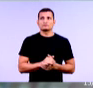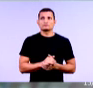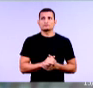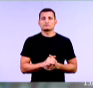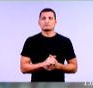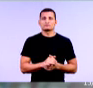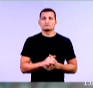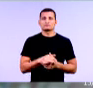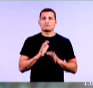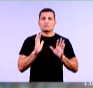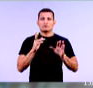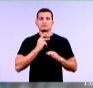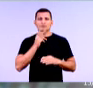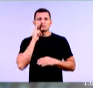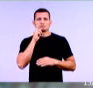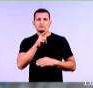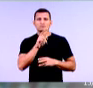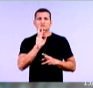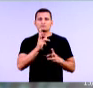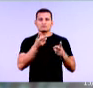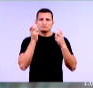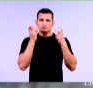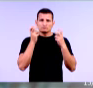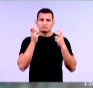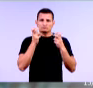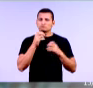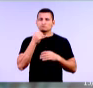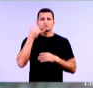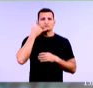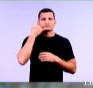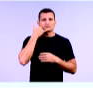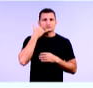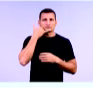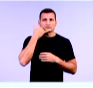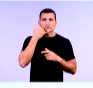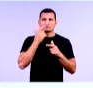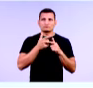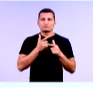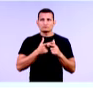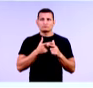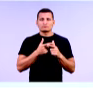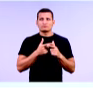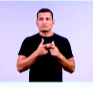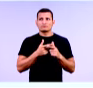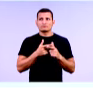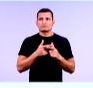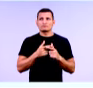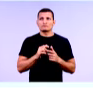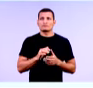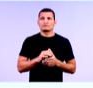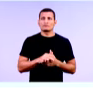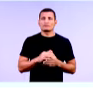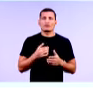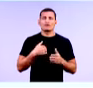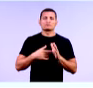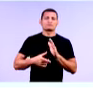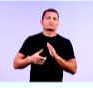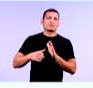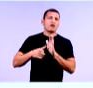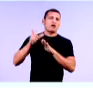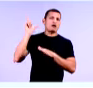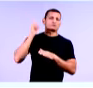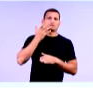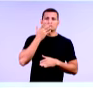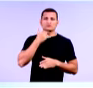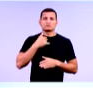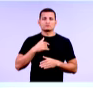mas eu olho para eles e percebo que são celulares. Porque em um determinado momento, mesmo, né, quando criança ainda, aqueles